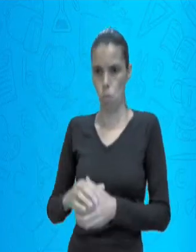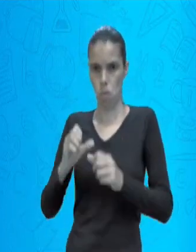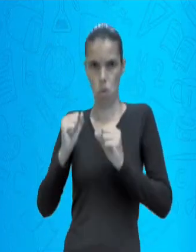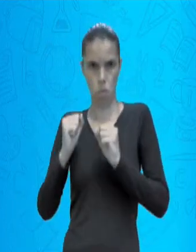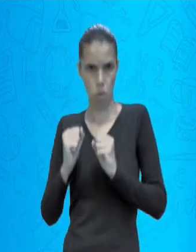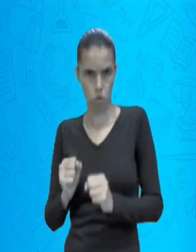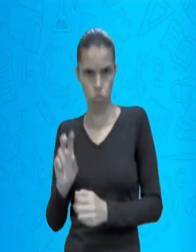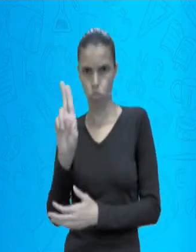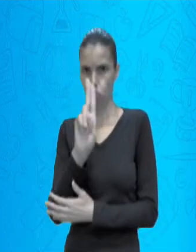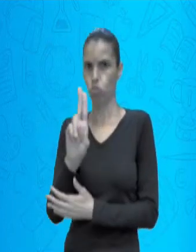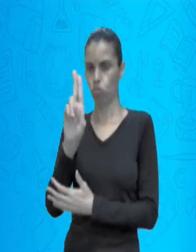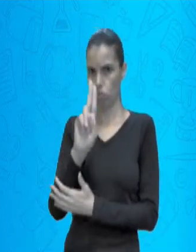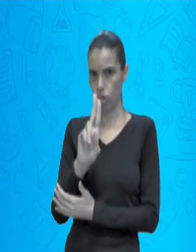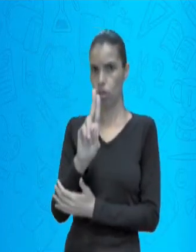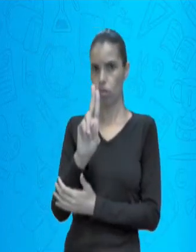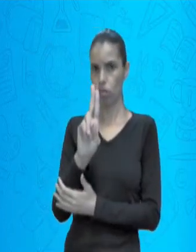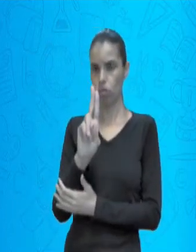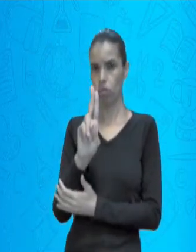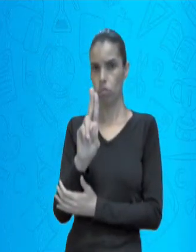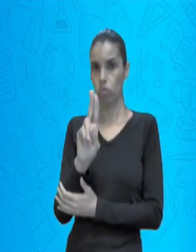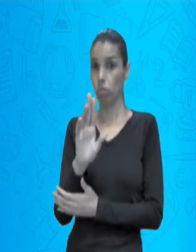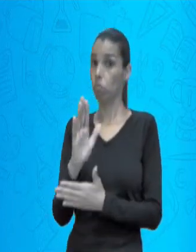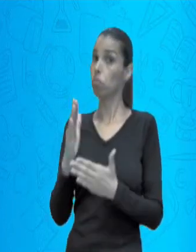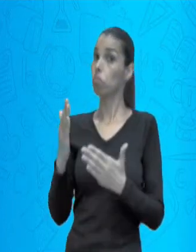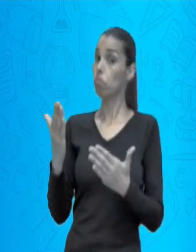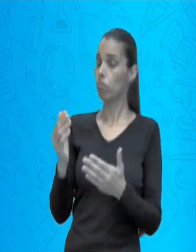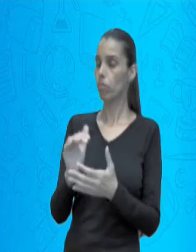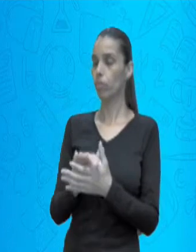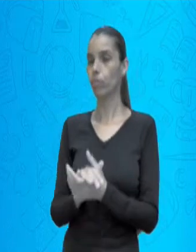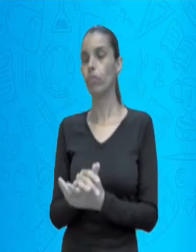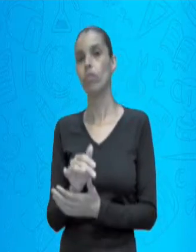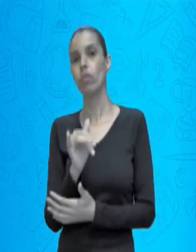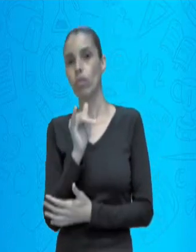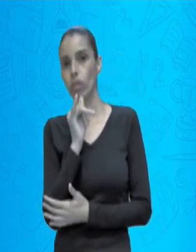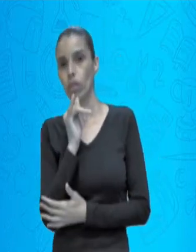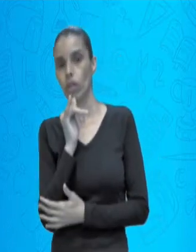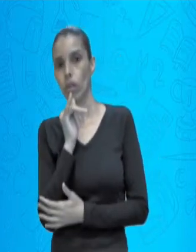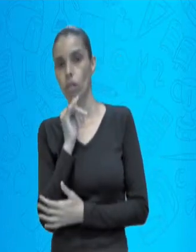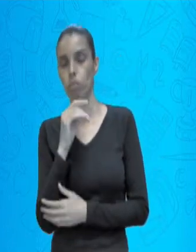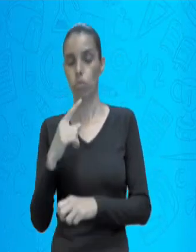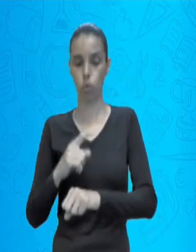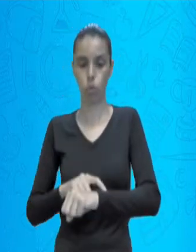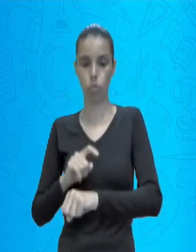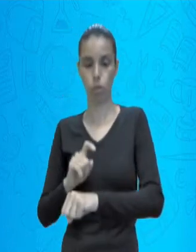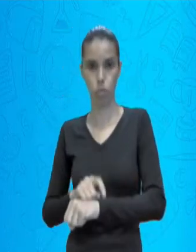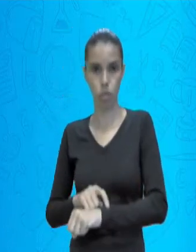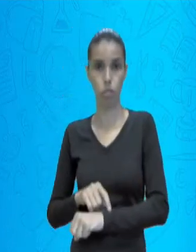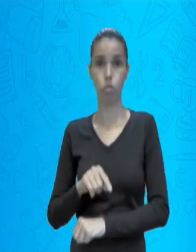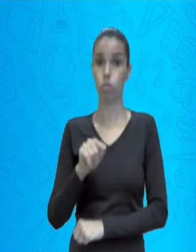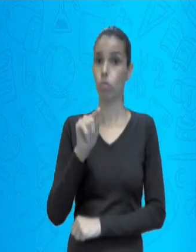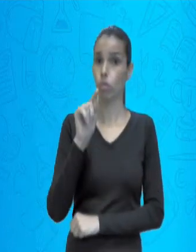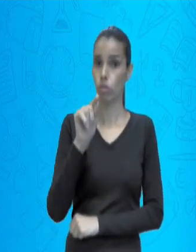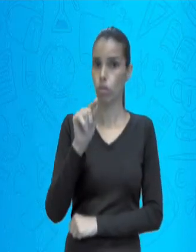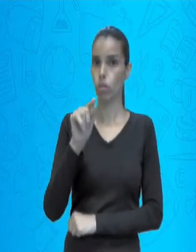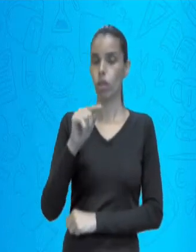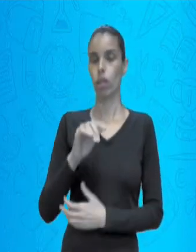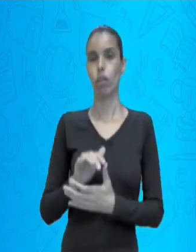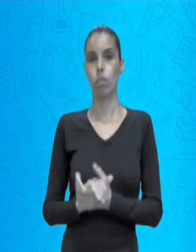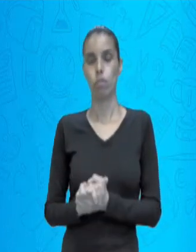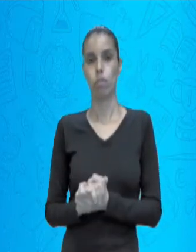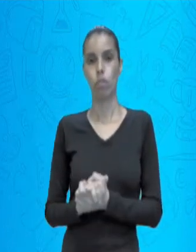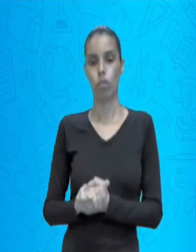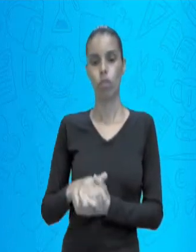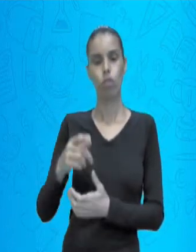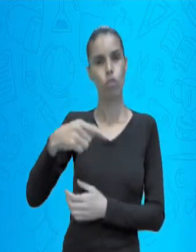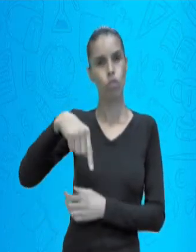foi realizada a sua matrícula estudante, a secretaria perguntou se poderia usar